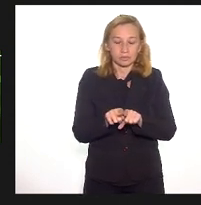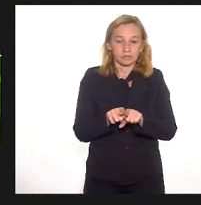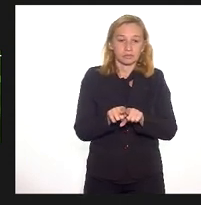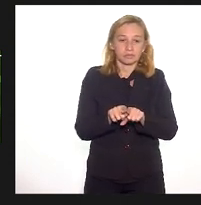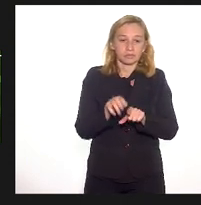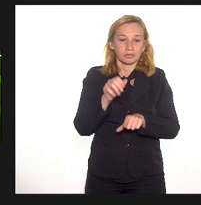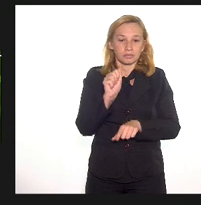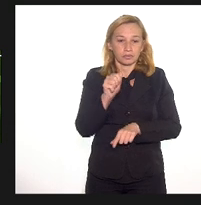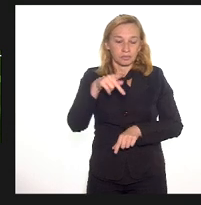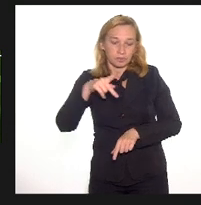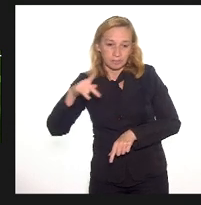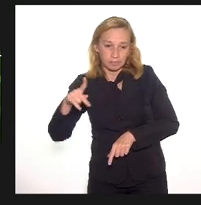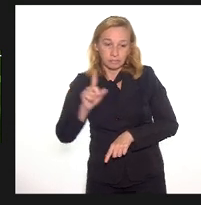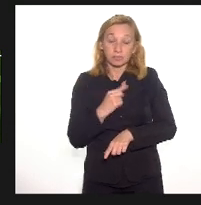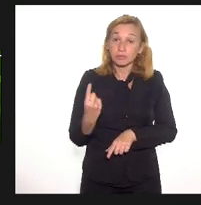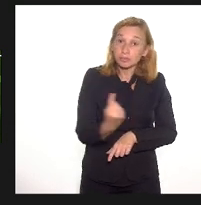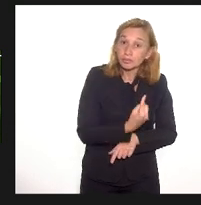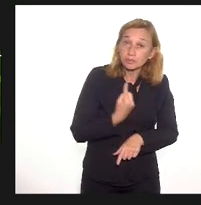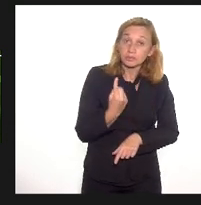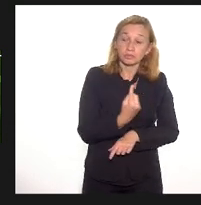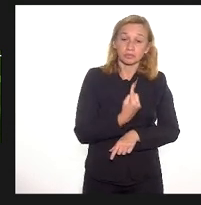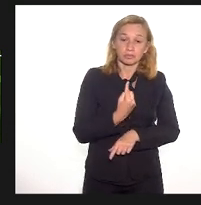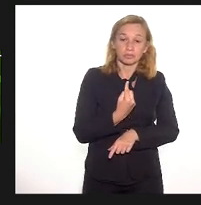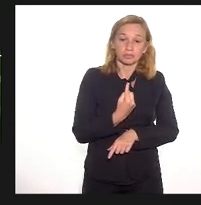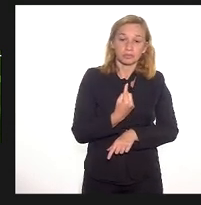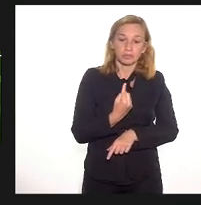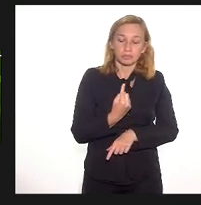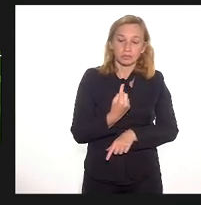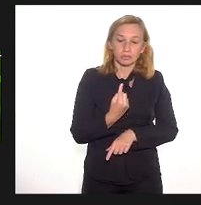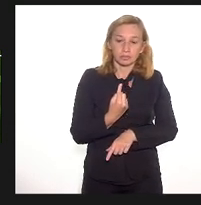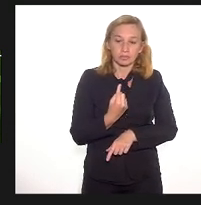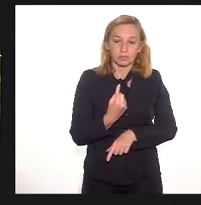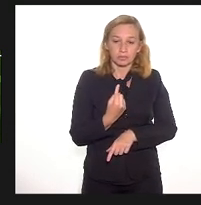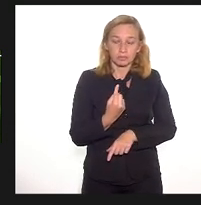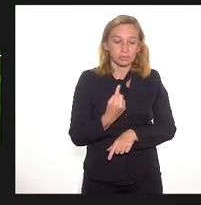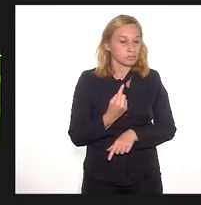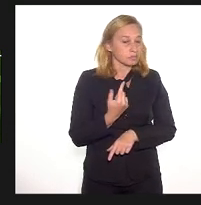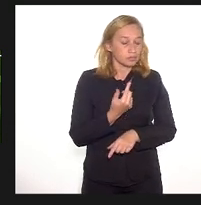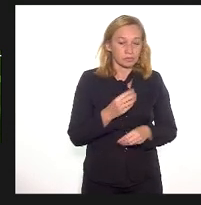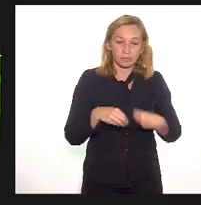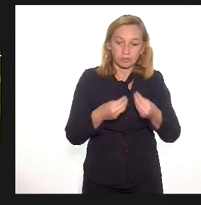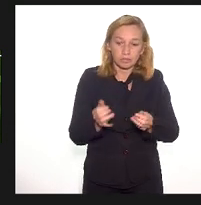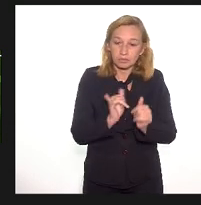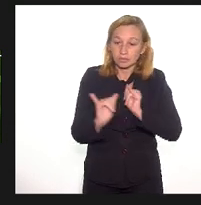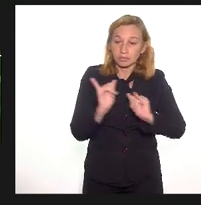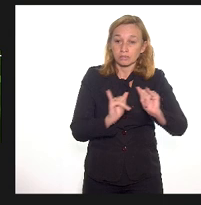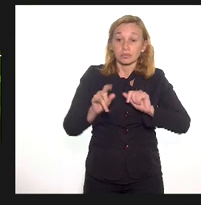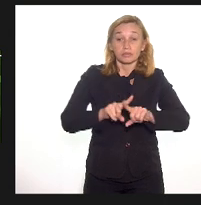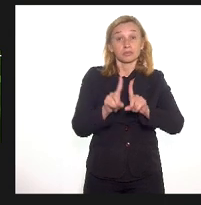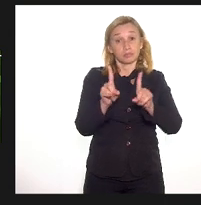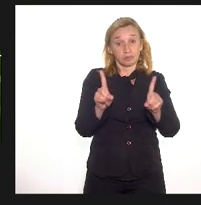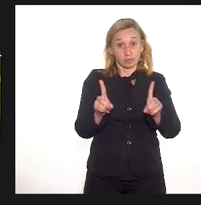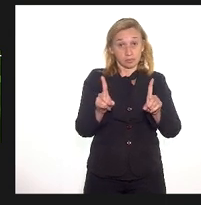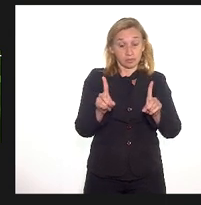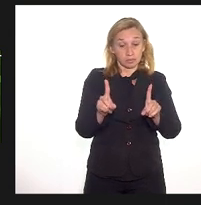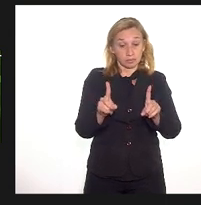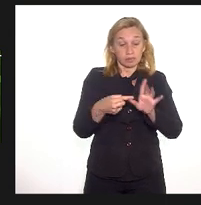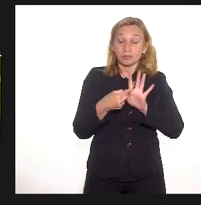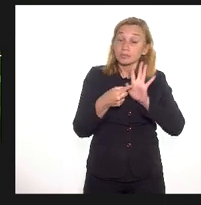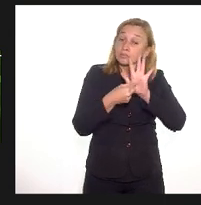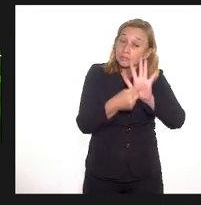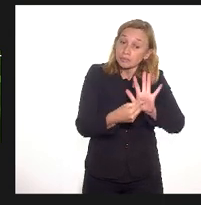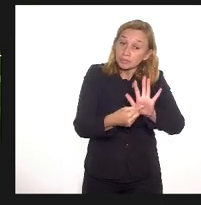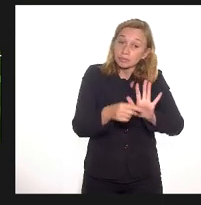ANP, nós negamos o acesso à informação, mas de uma forma a